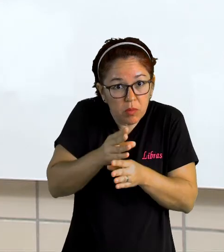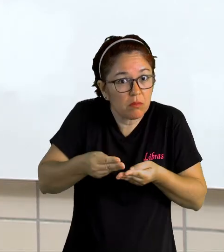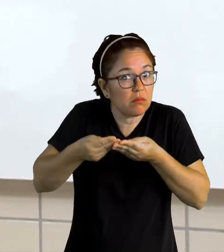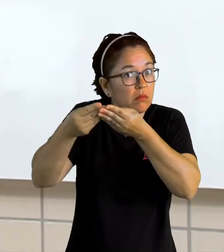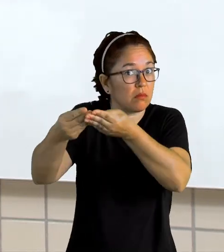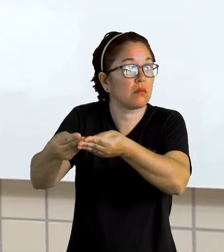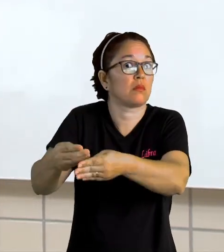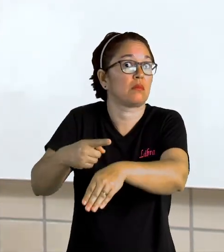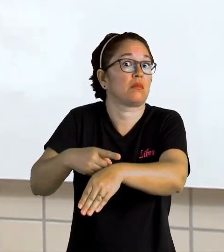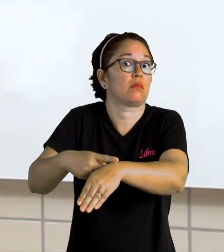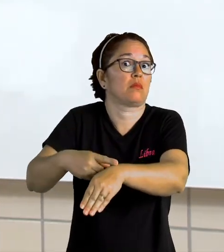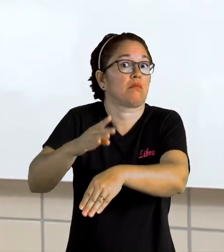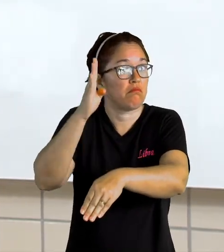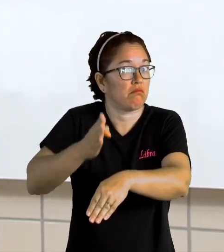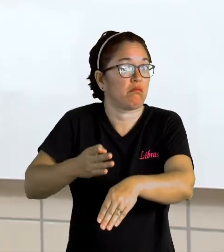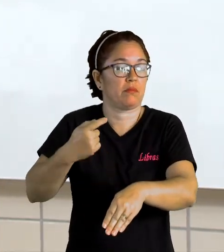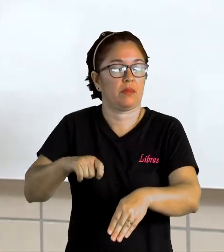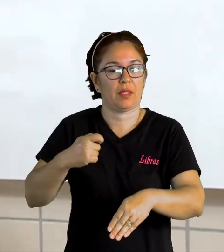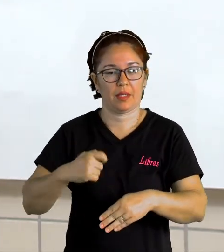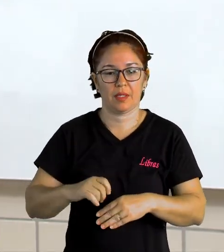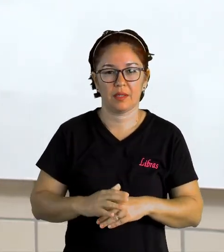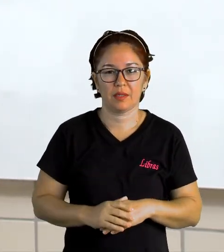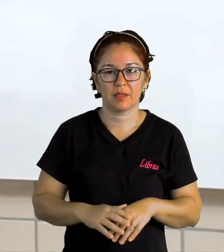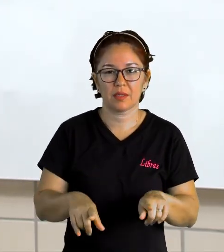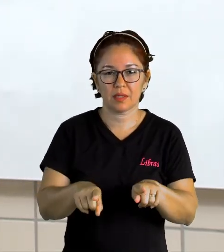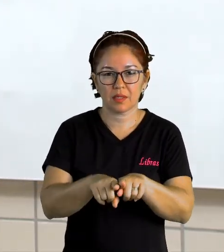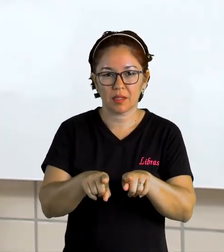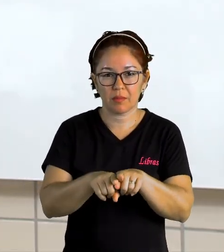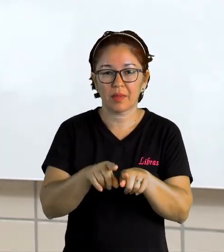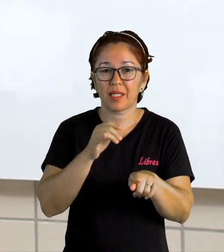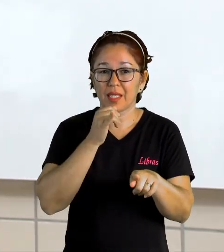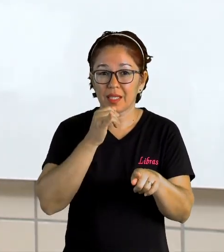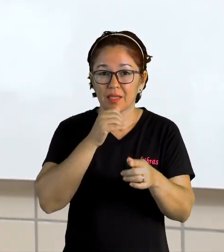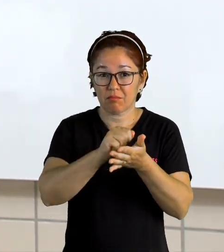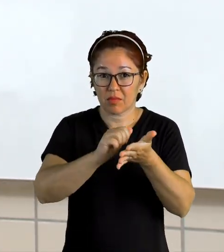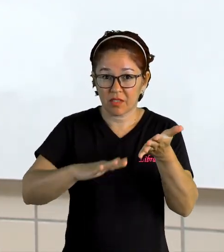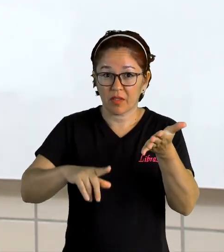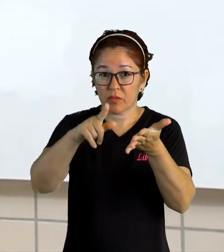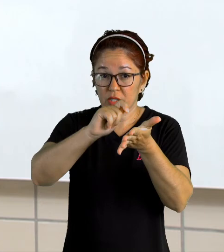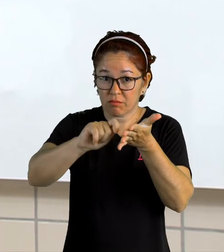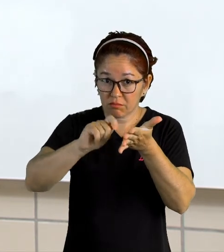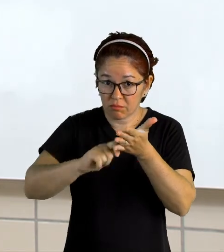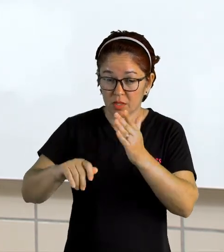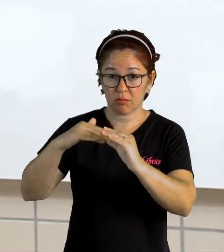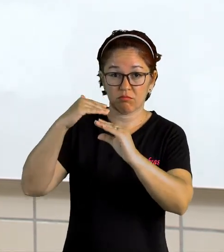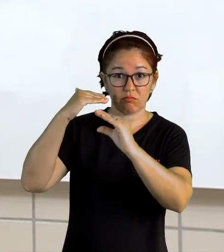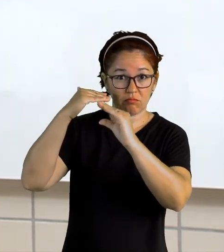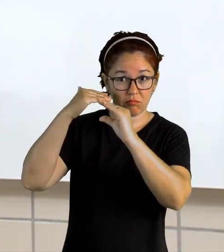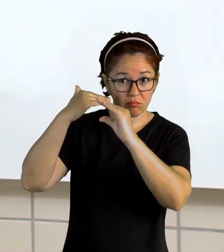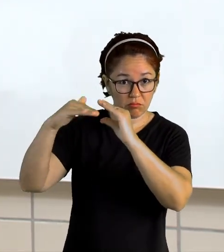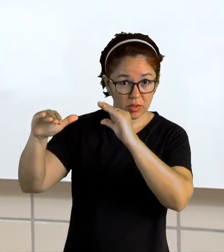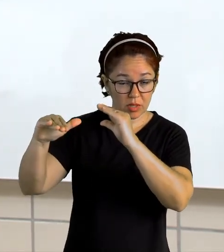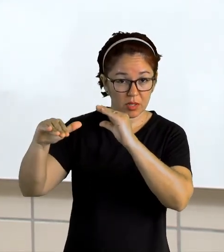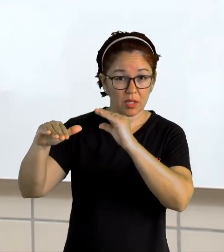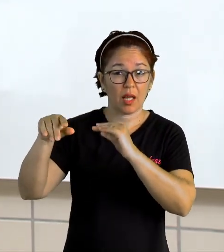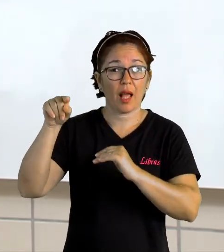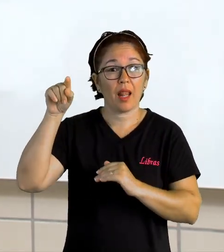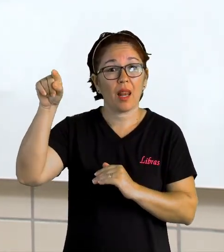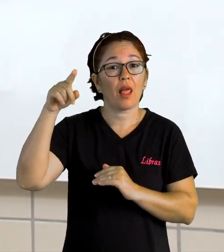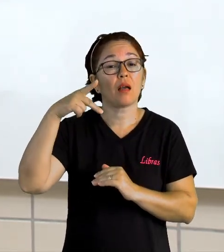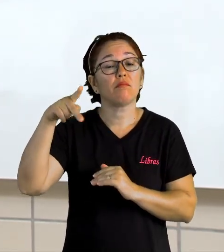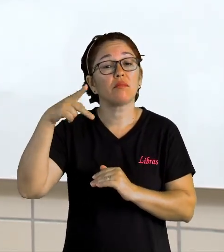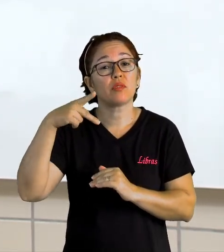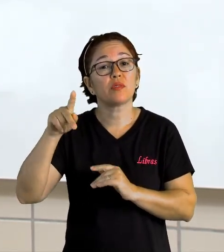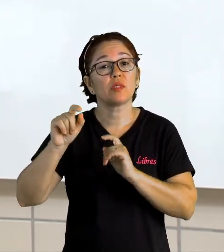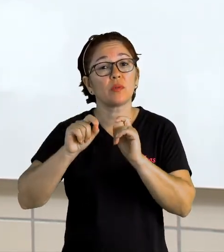a resposta dessas avaliações, a sua execução dessas atividades é uma forma que nós